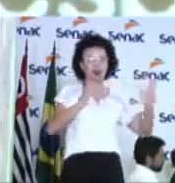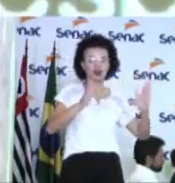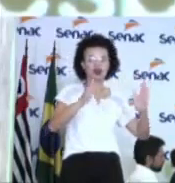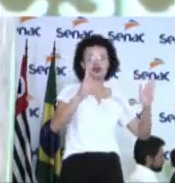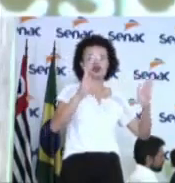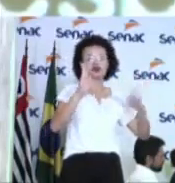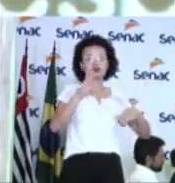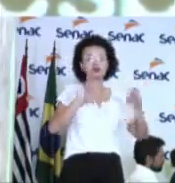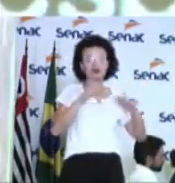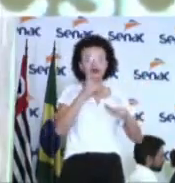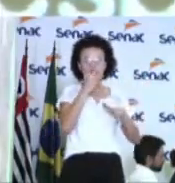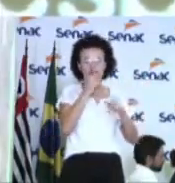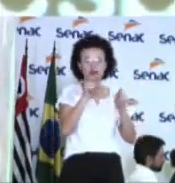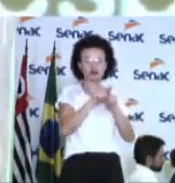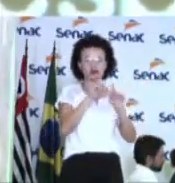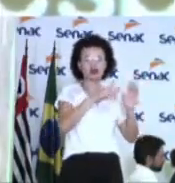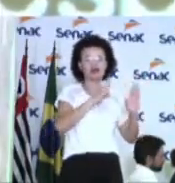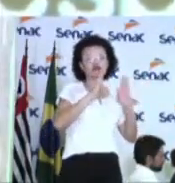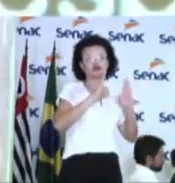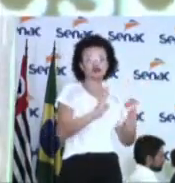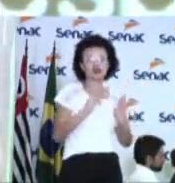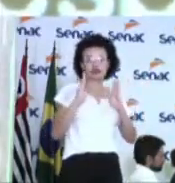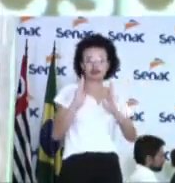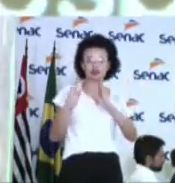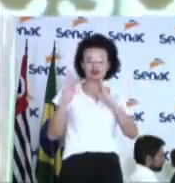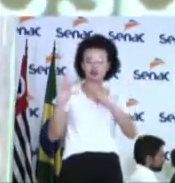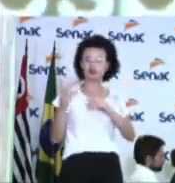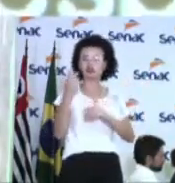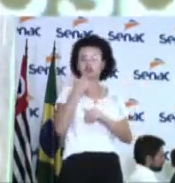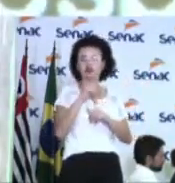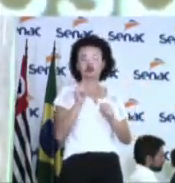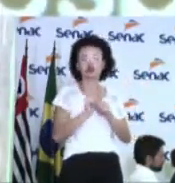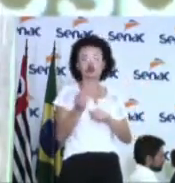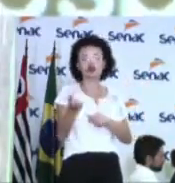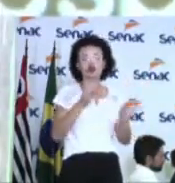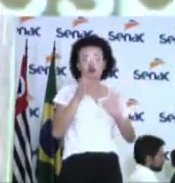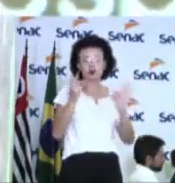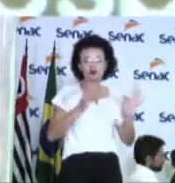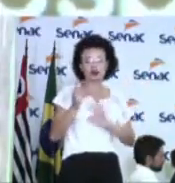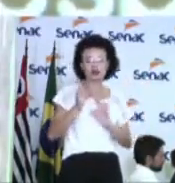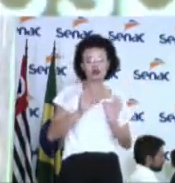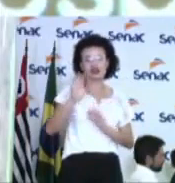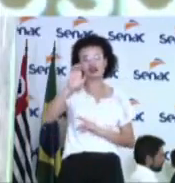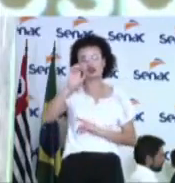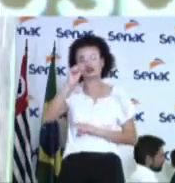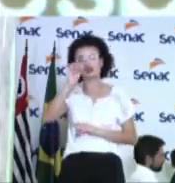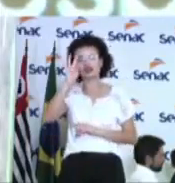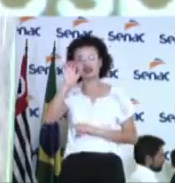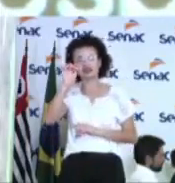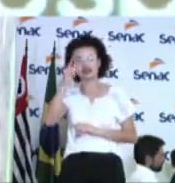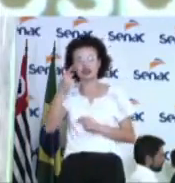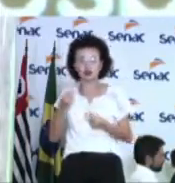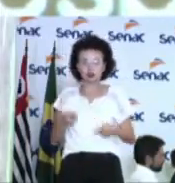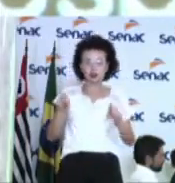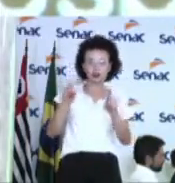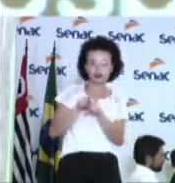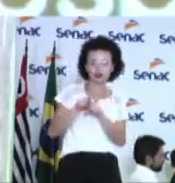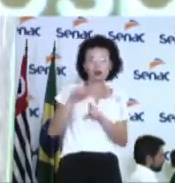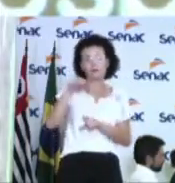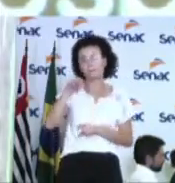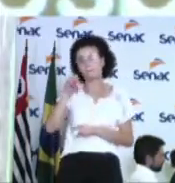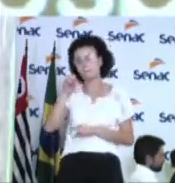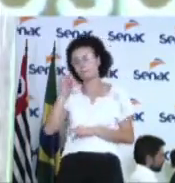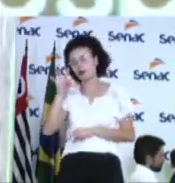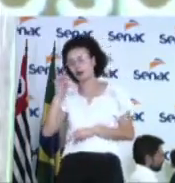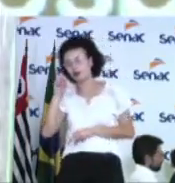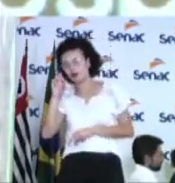formato. A gente faz isso também. Mas, enfim, a gente fez um outro projeto com o Estadão, que foi uma parceria com o Motorola, que nós fizemos também, que, enfim, as fotos